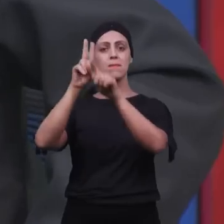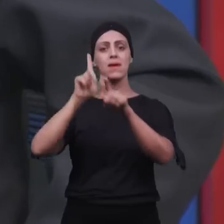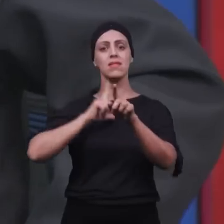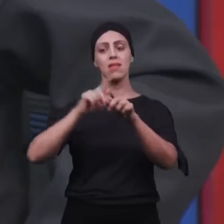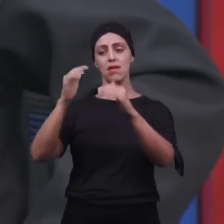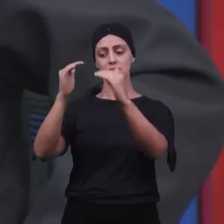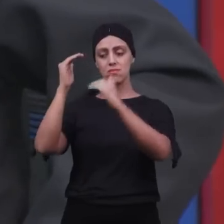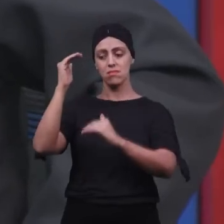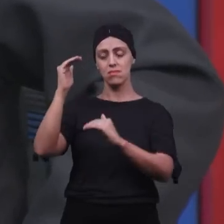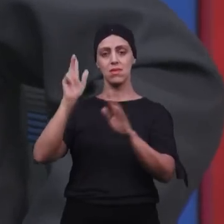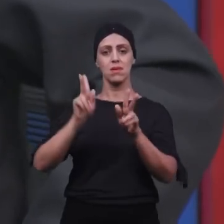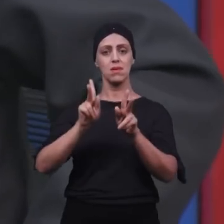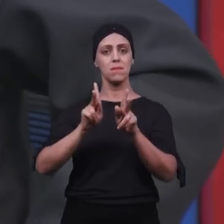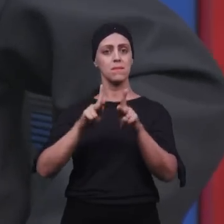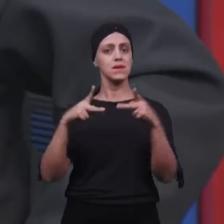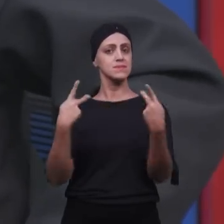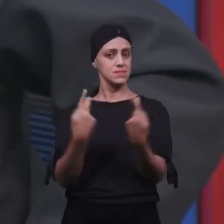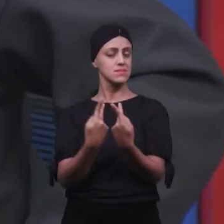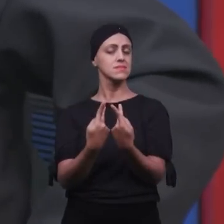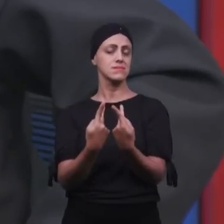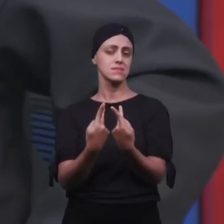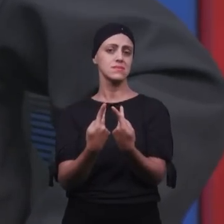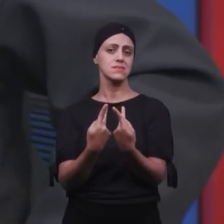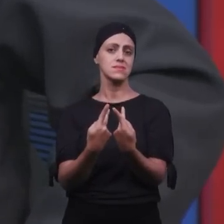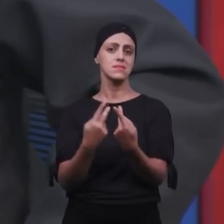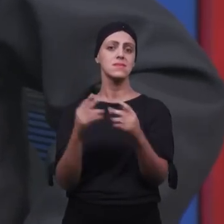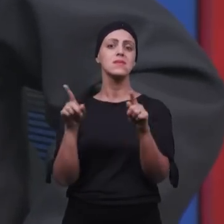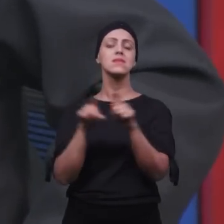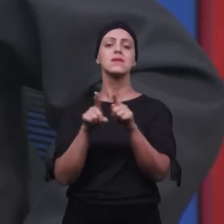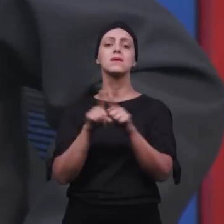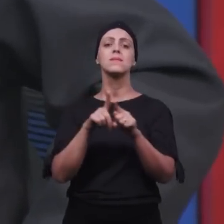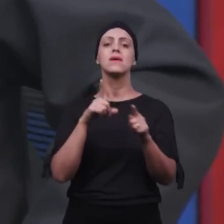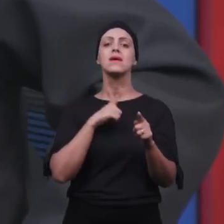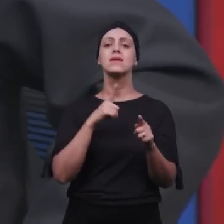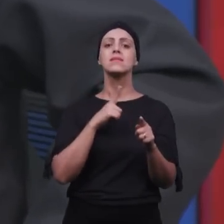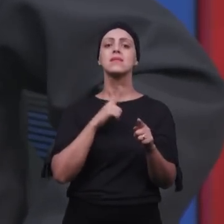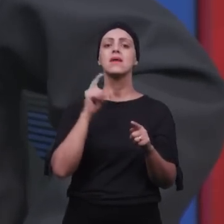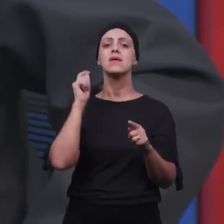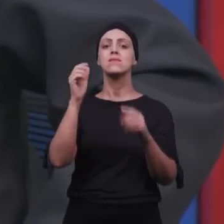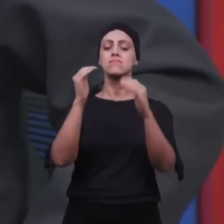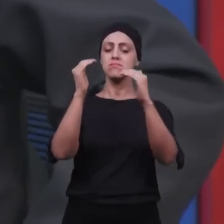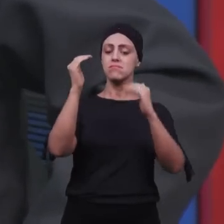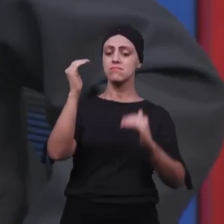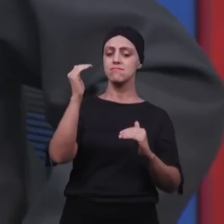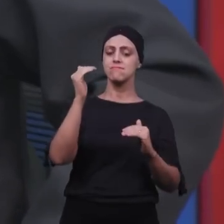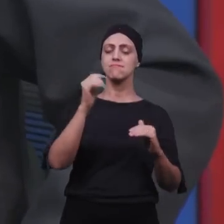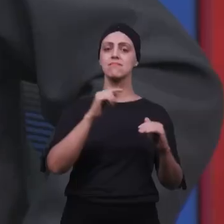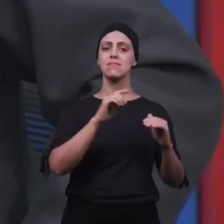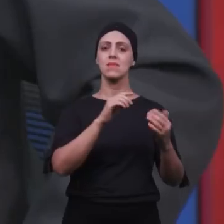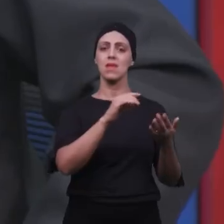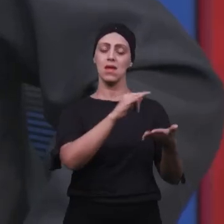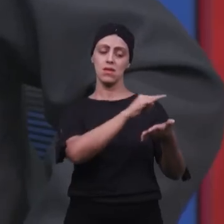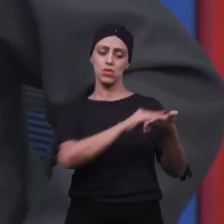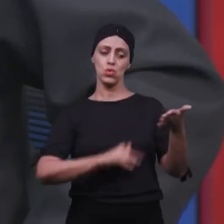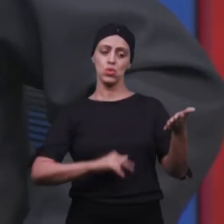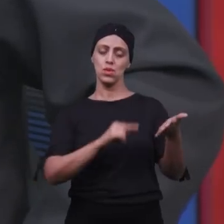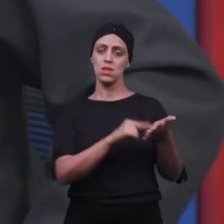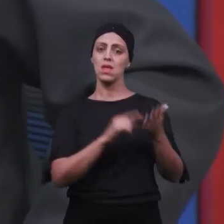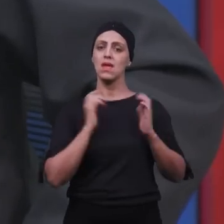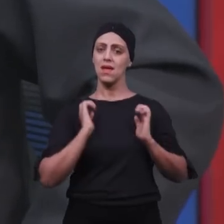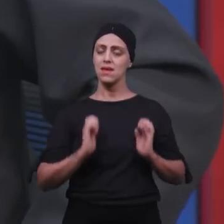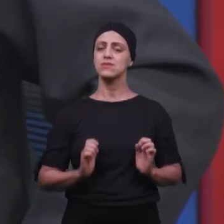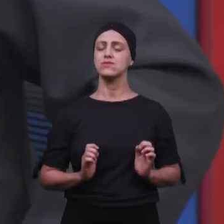uma cartilha que os irmãos do 0800 seguem como ética. Uma delas é